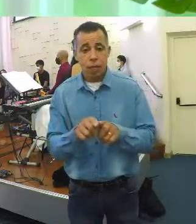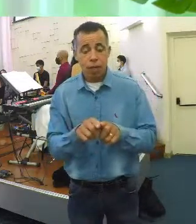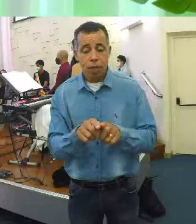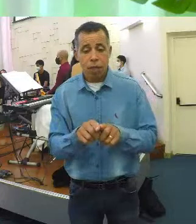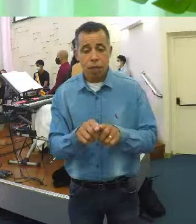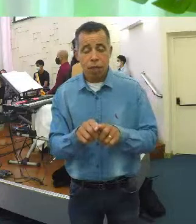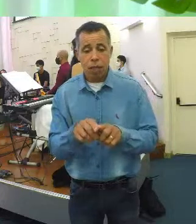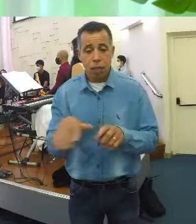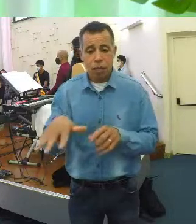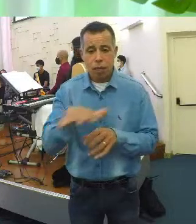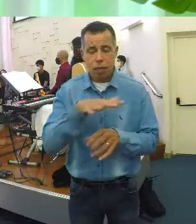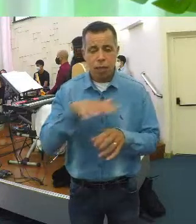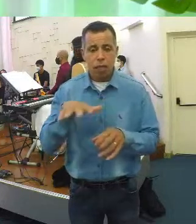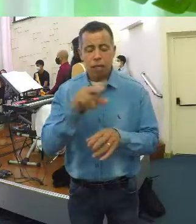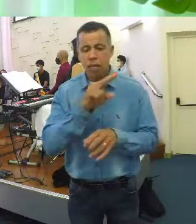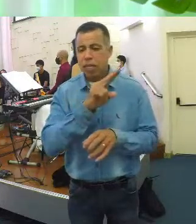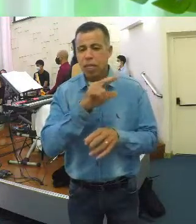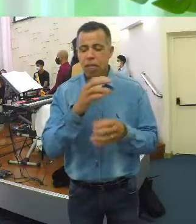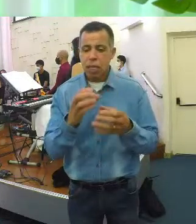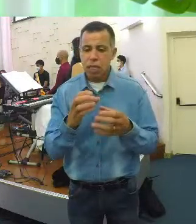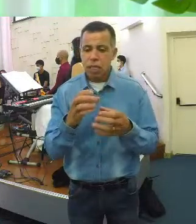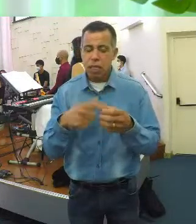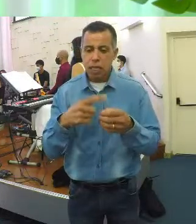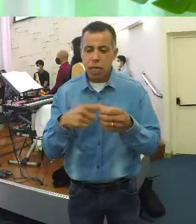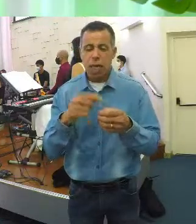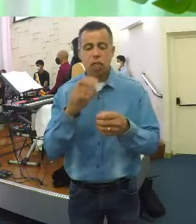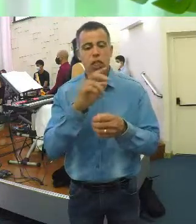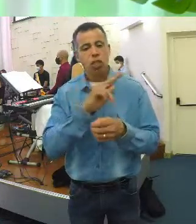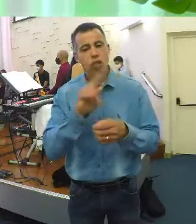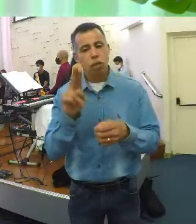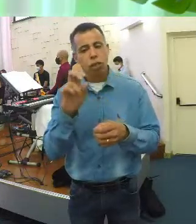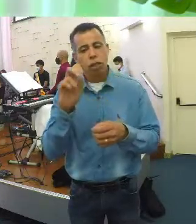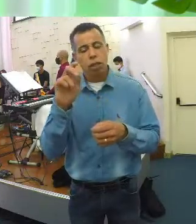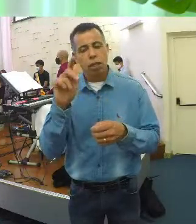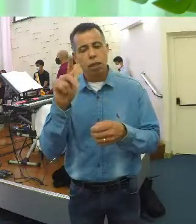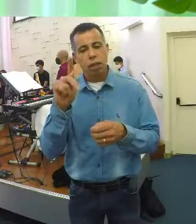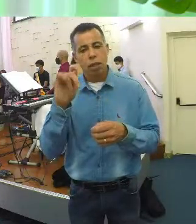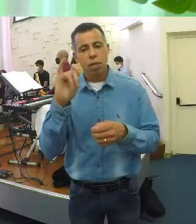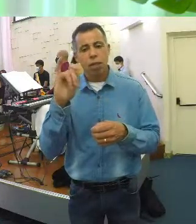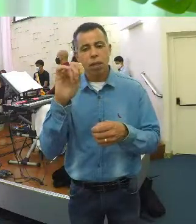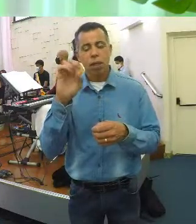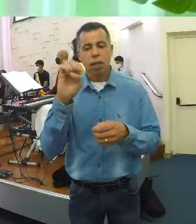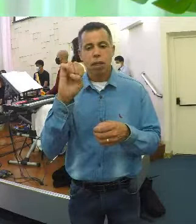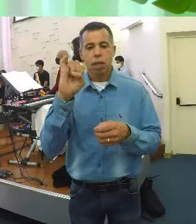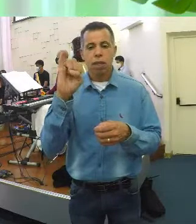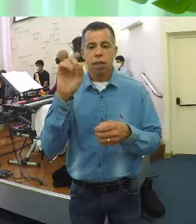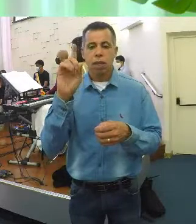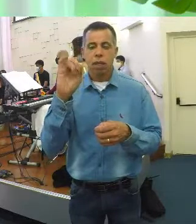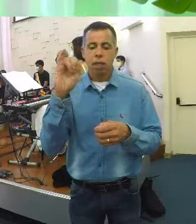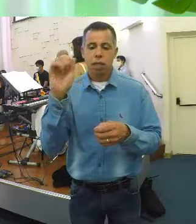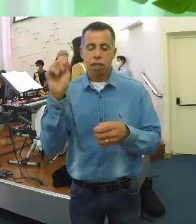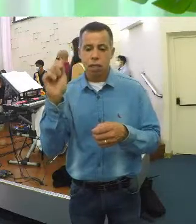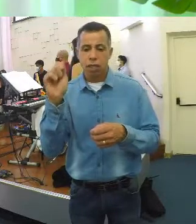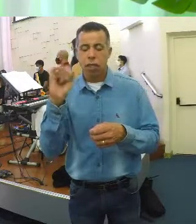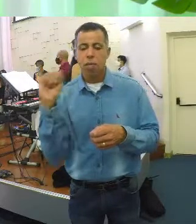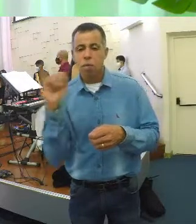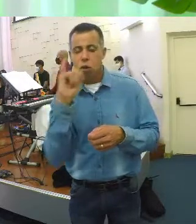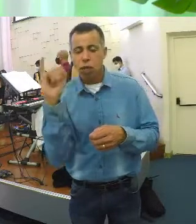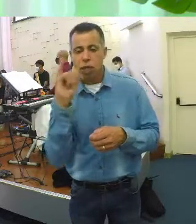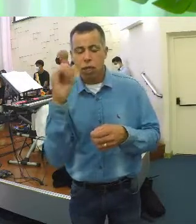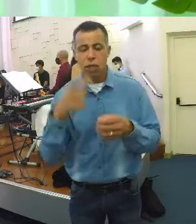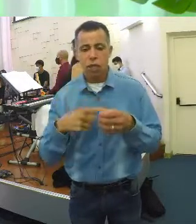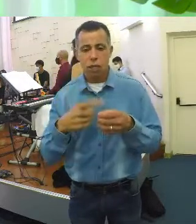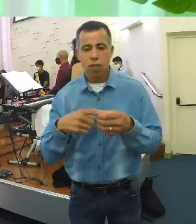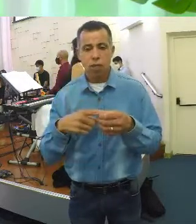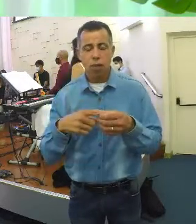região, a Pisídia, onde estava localizada a importante cidade de Antioquia. Irmãos, olhem para